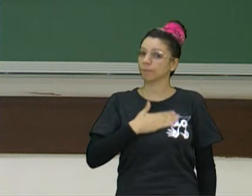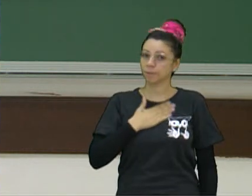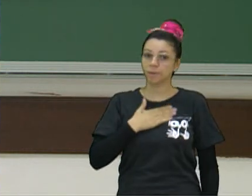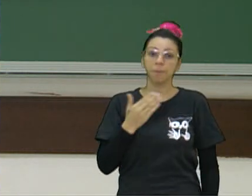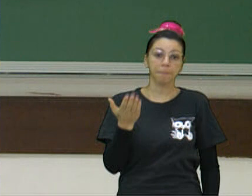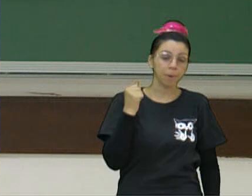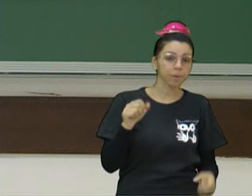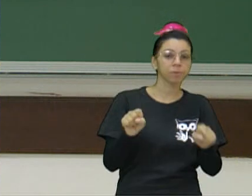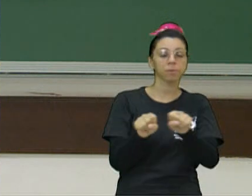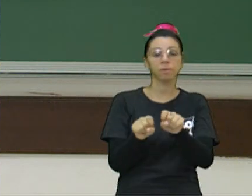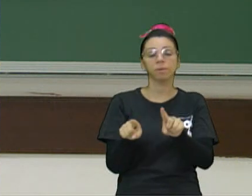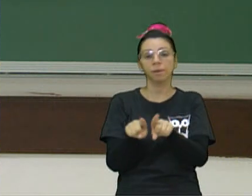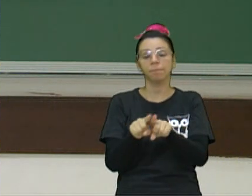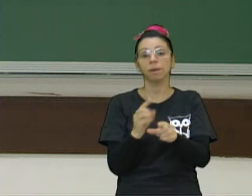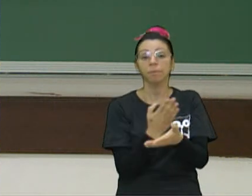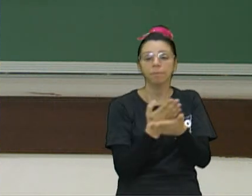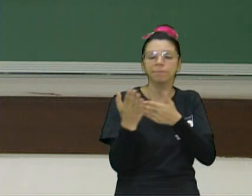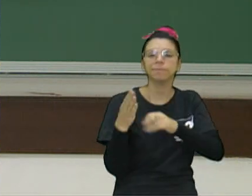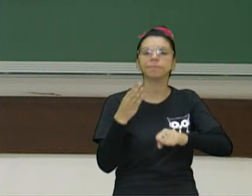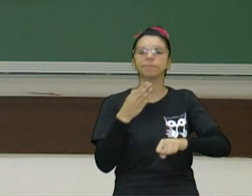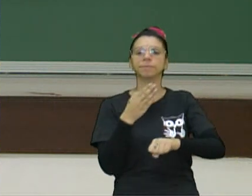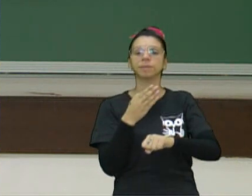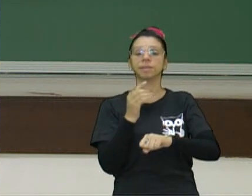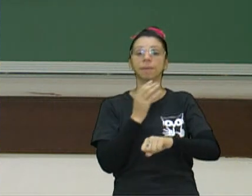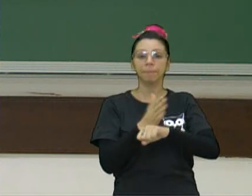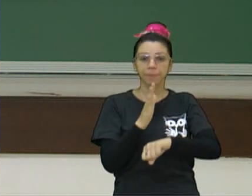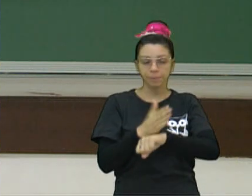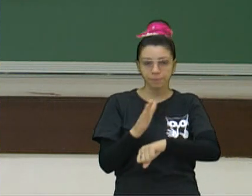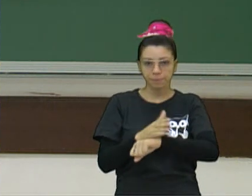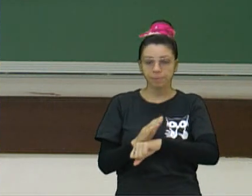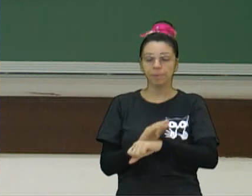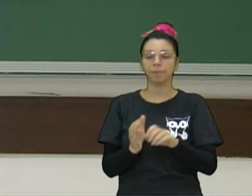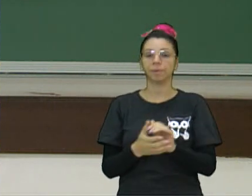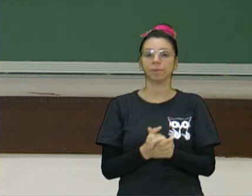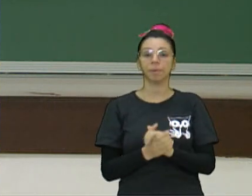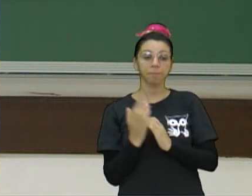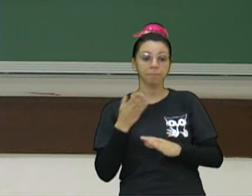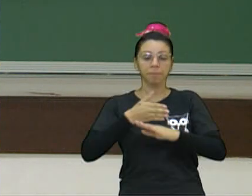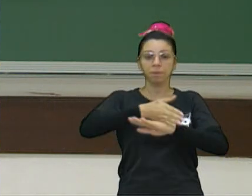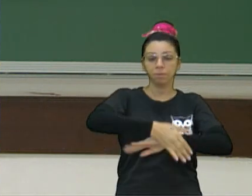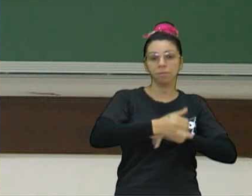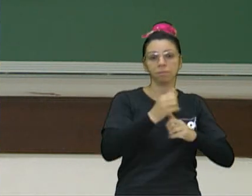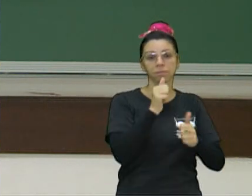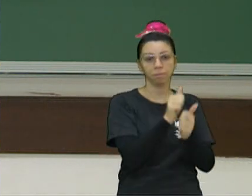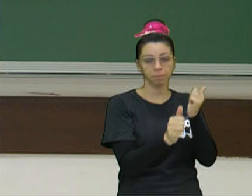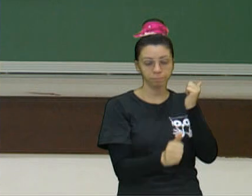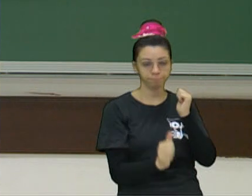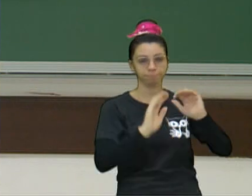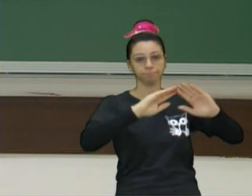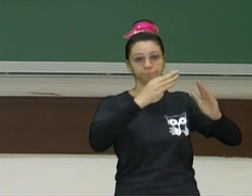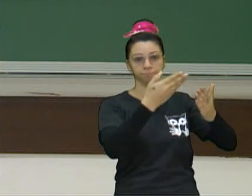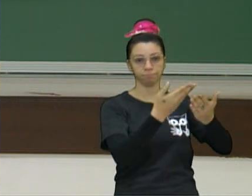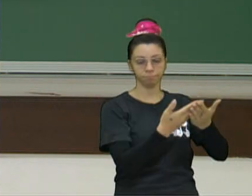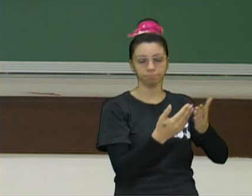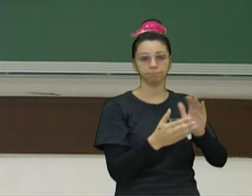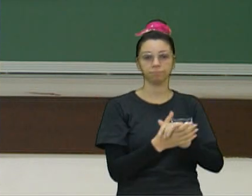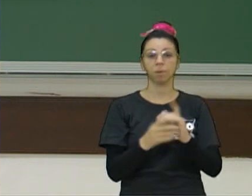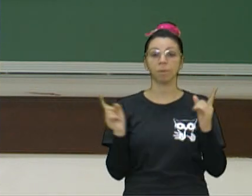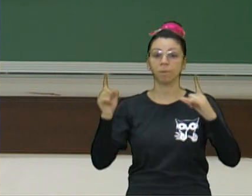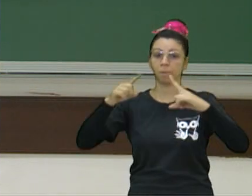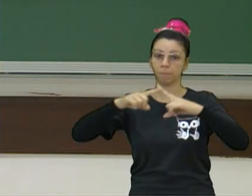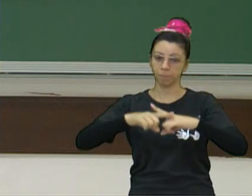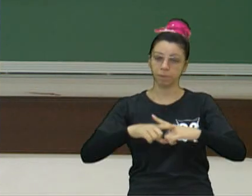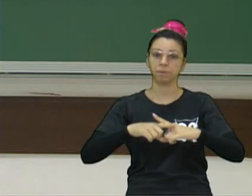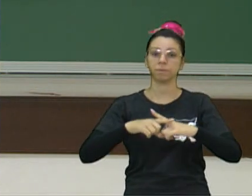vir a praticar, então pode estar participando dos jogos escolares, que é uma competição promovida pelo governo do estado,